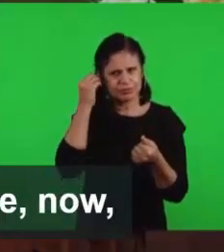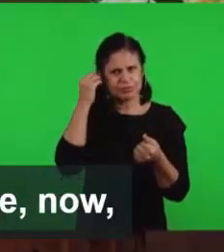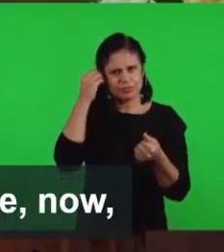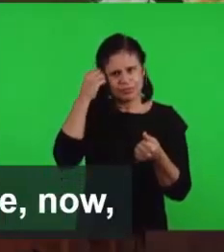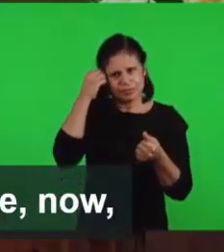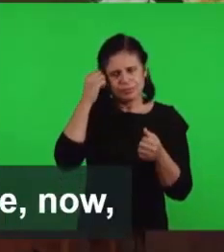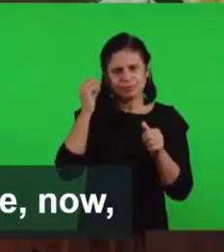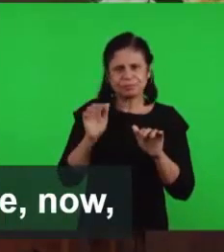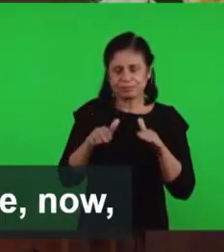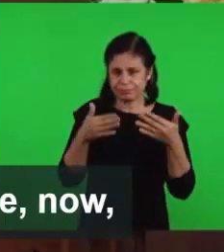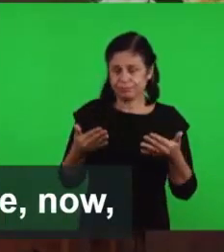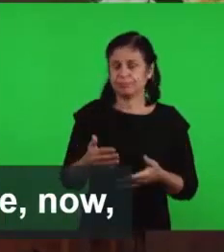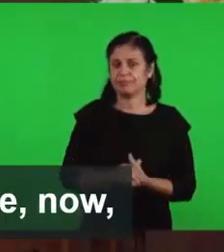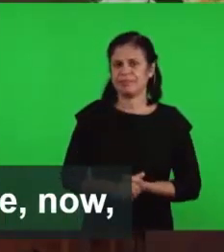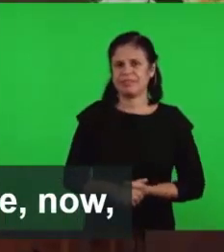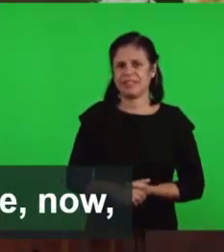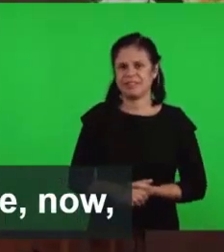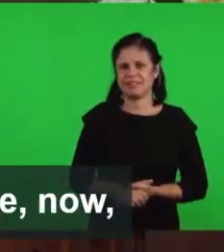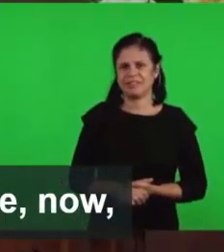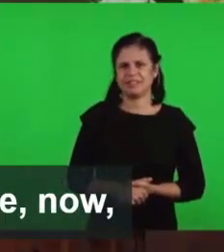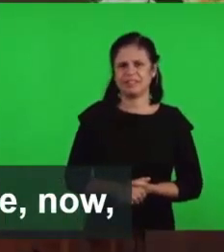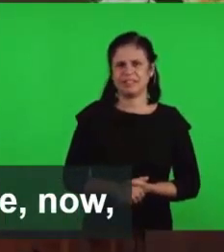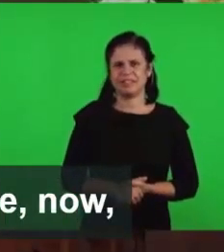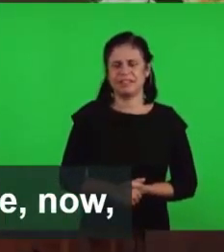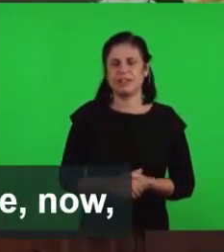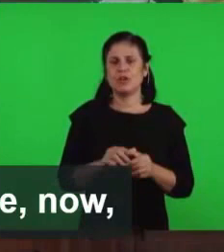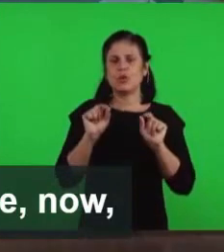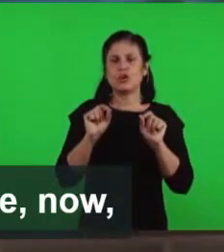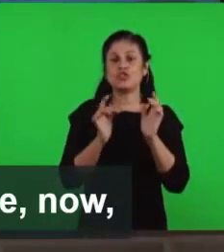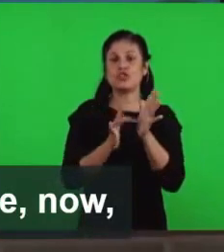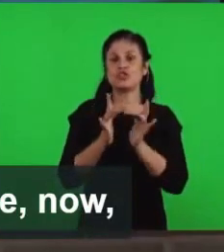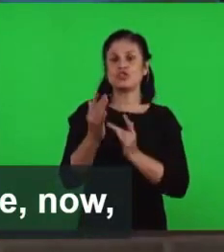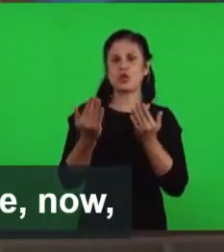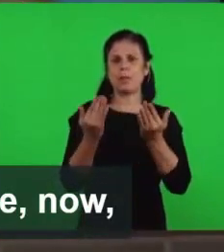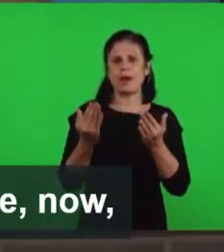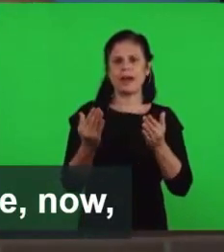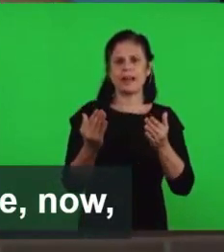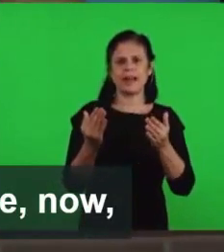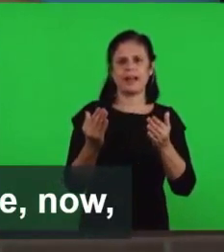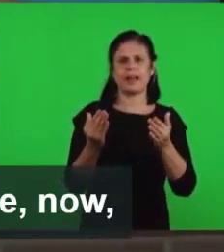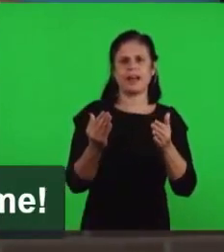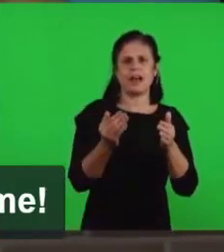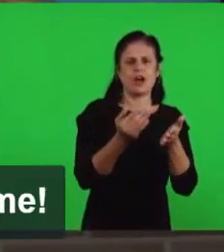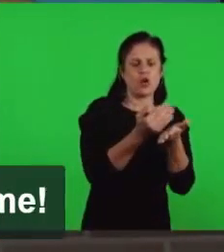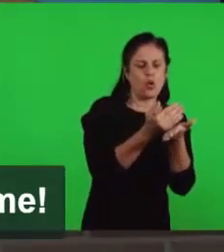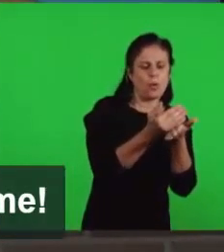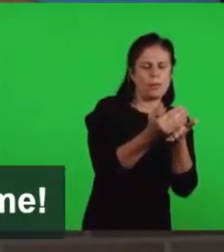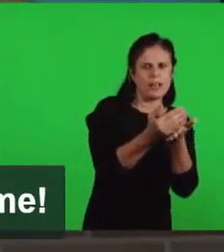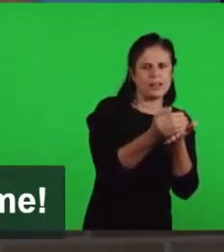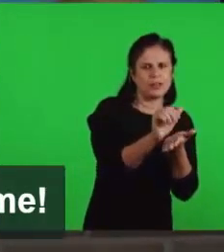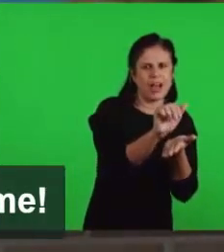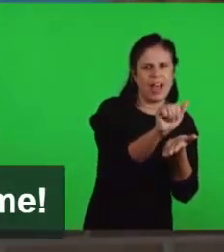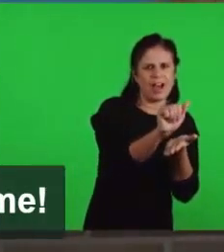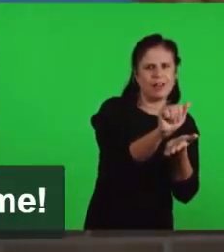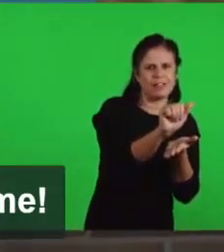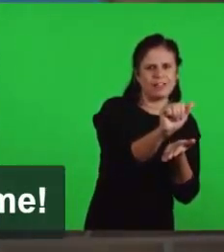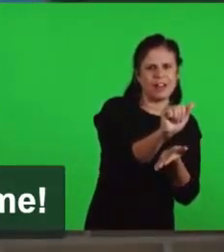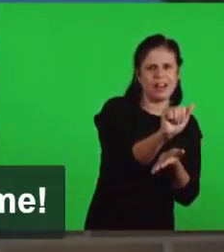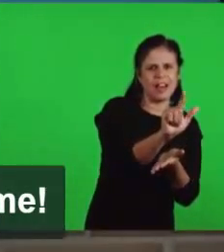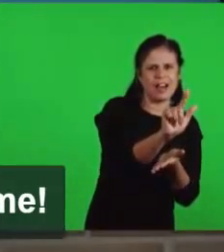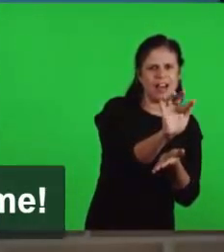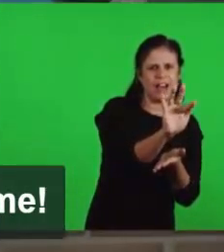então outra coisa é princípio e fim agora vem a promessa ele